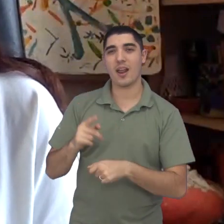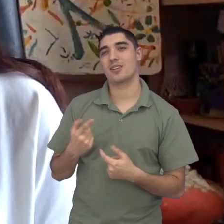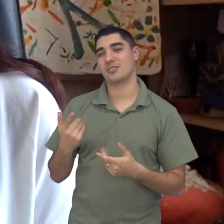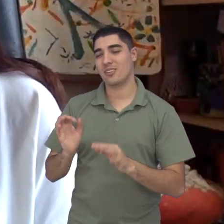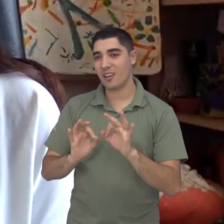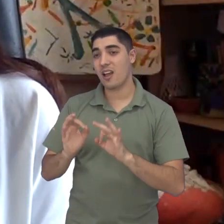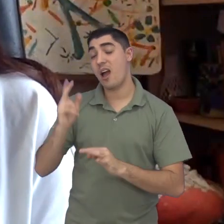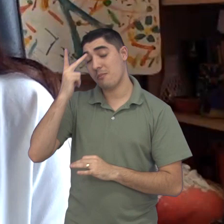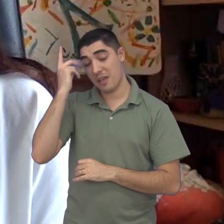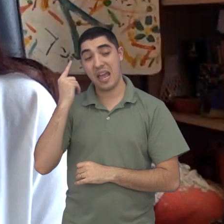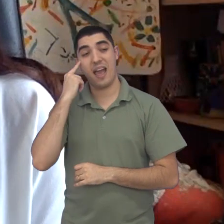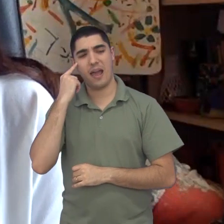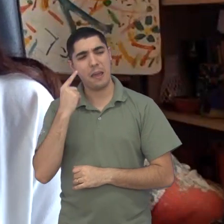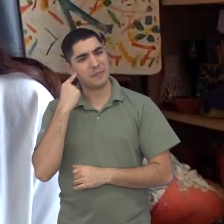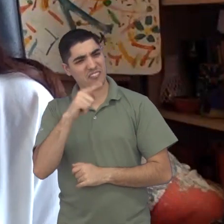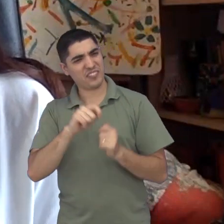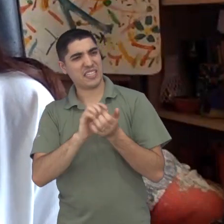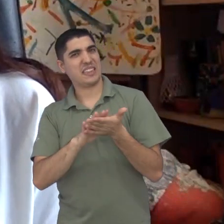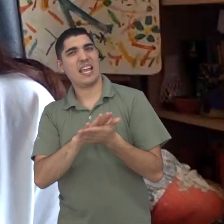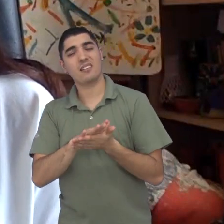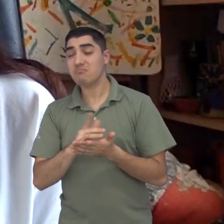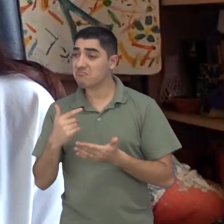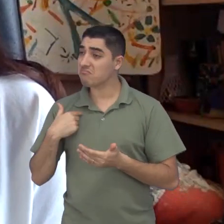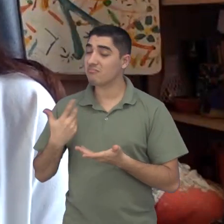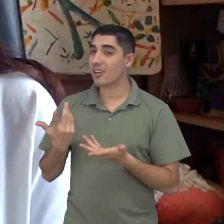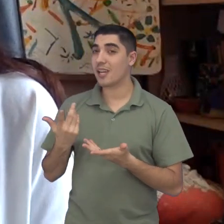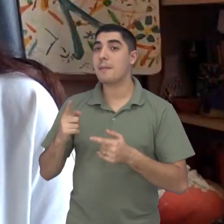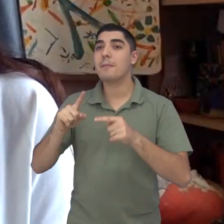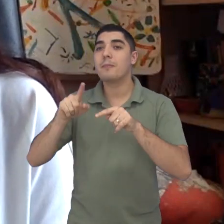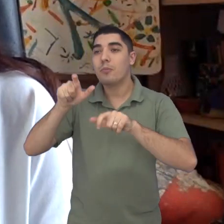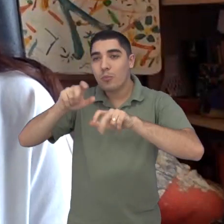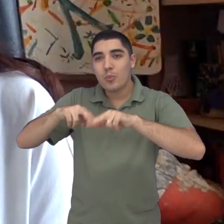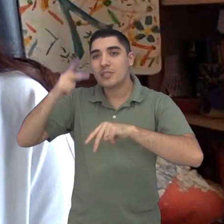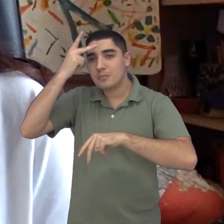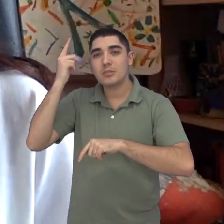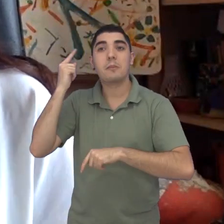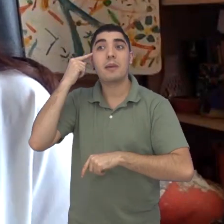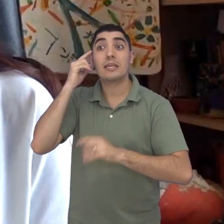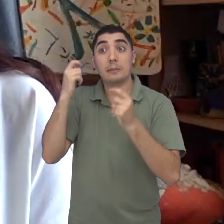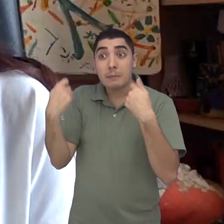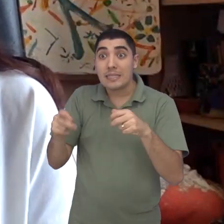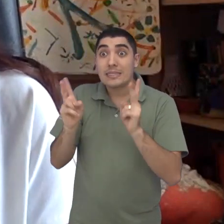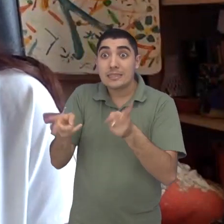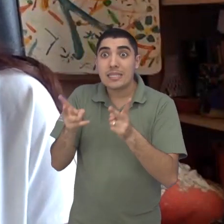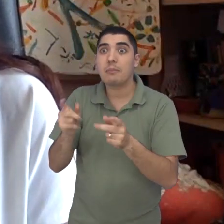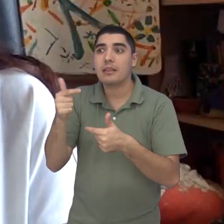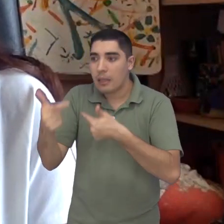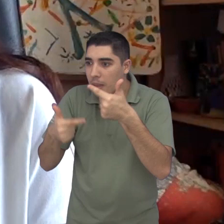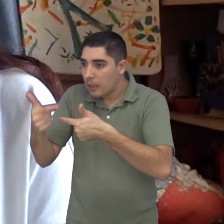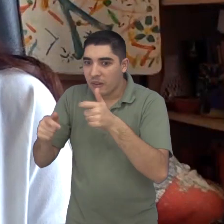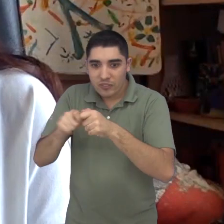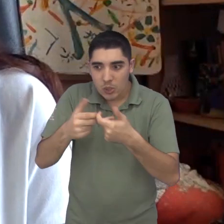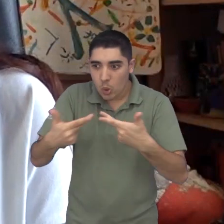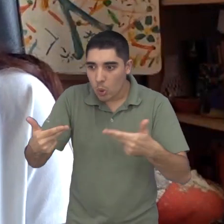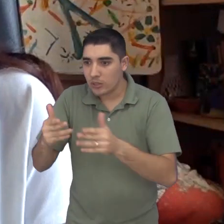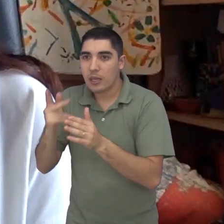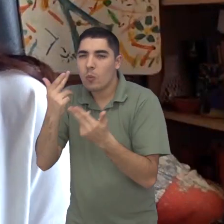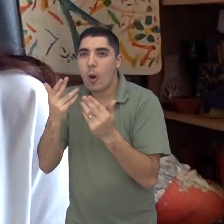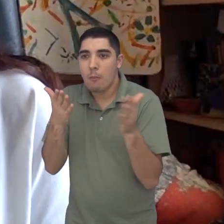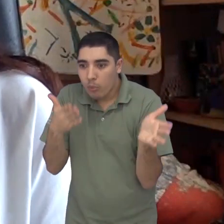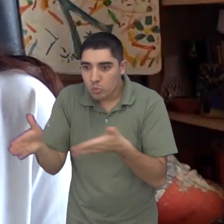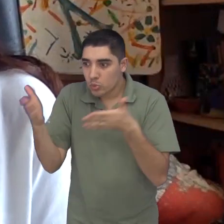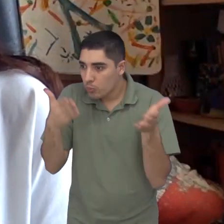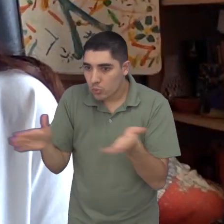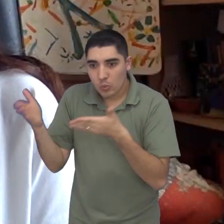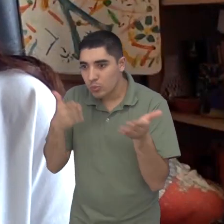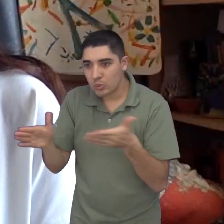do tempo muito produtivo, esse excesso de valorização da produtividade, a gente tem que lembrar, historicamente, isso foi colocado,